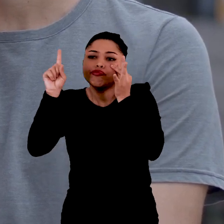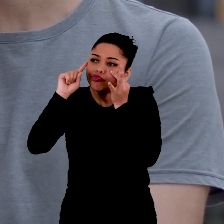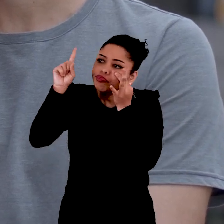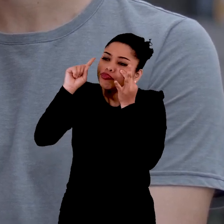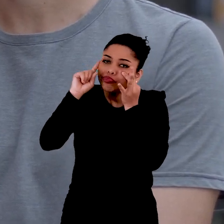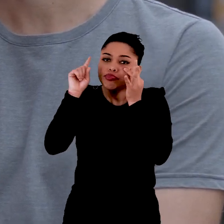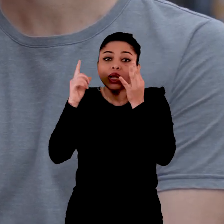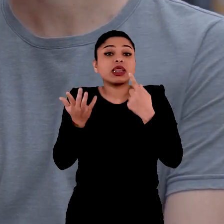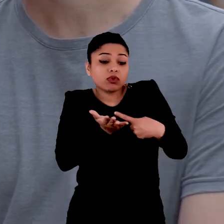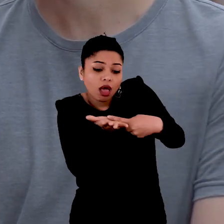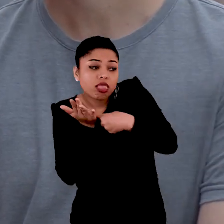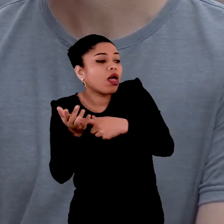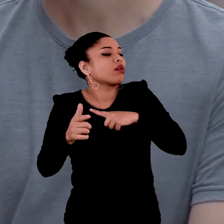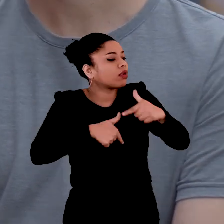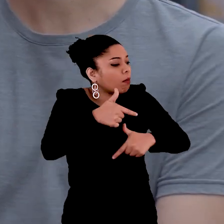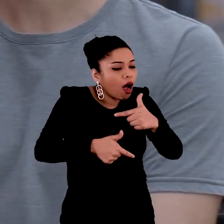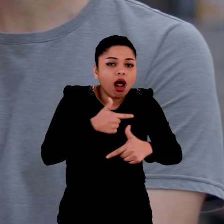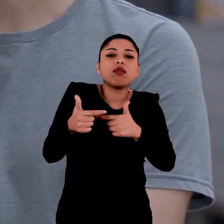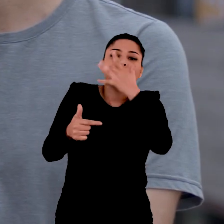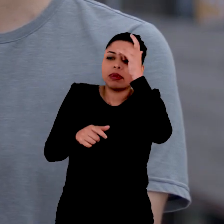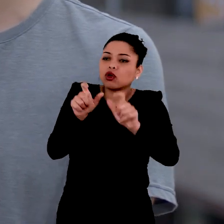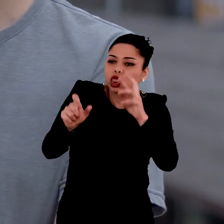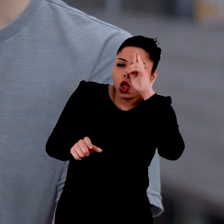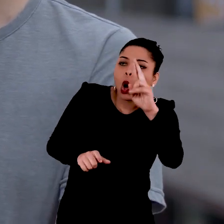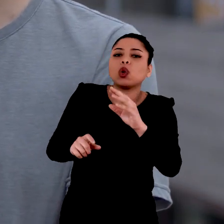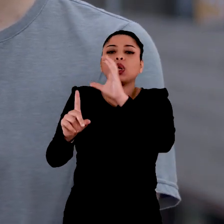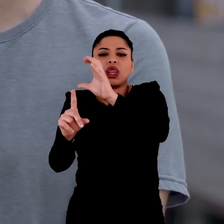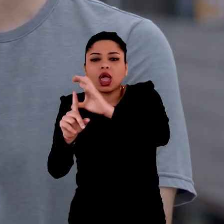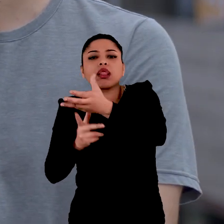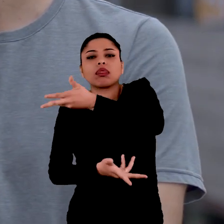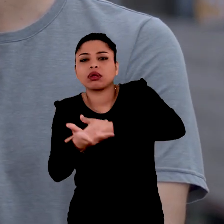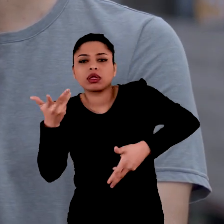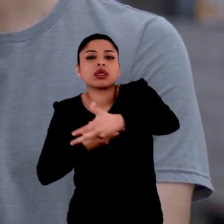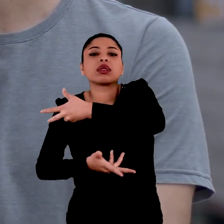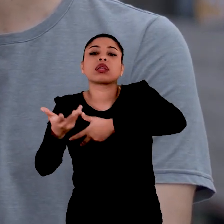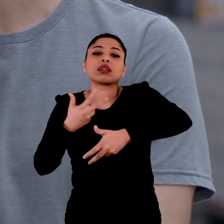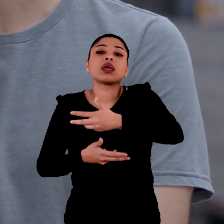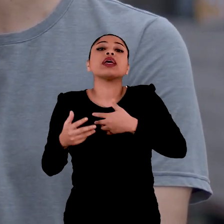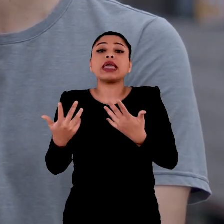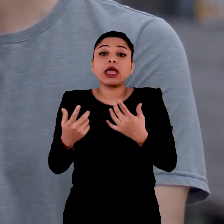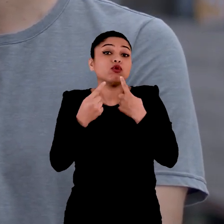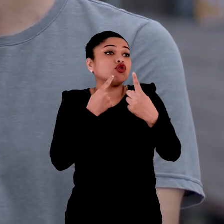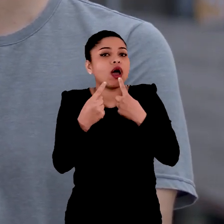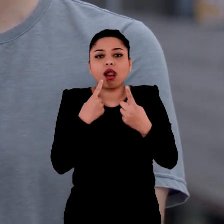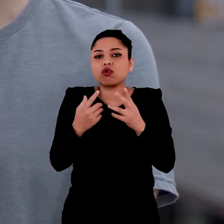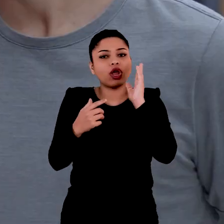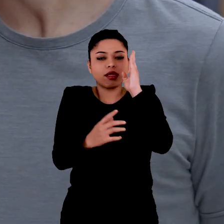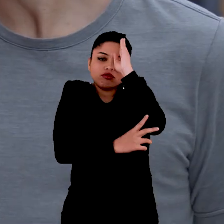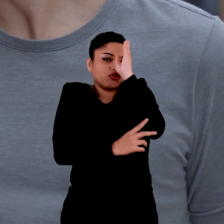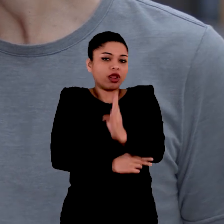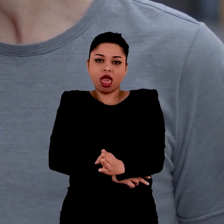a cada novo detalhe, a cada momento da construção existia um debate, assim, muito grande entre a gente e os